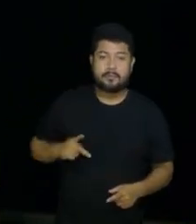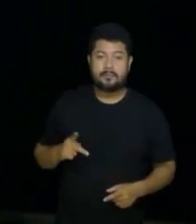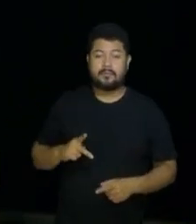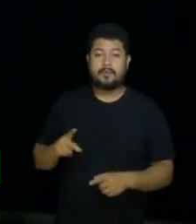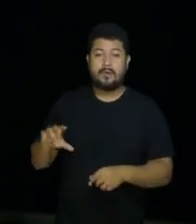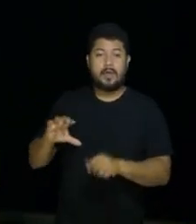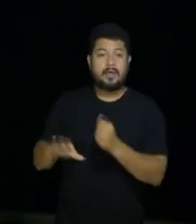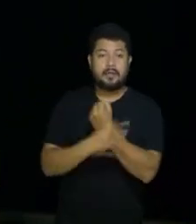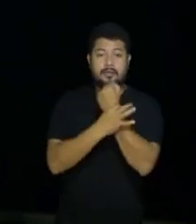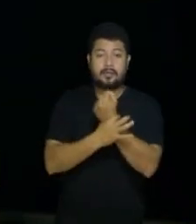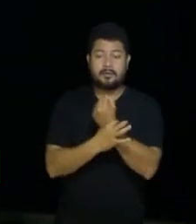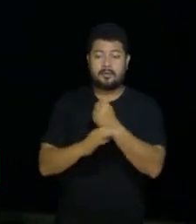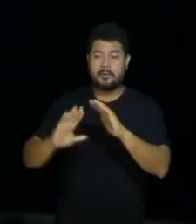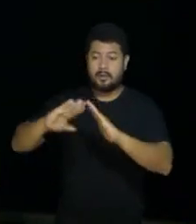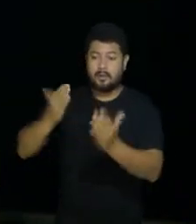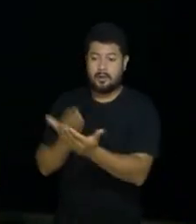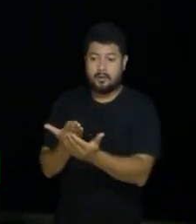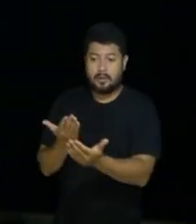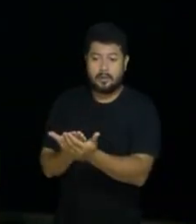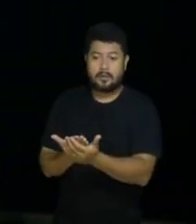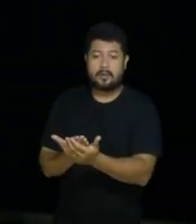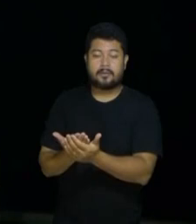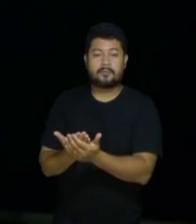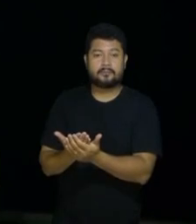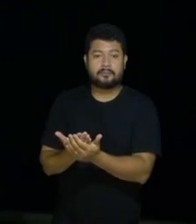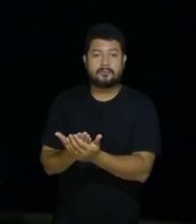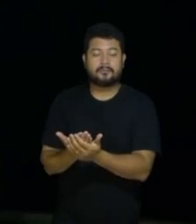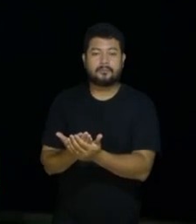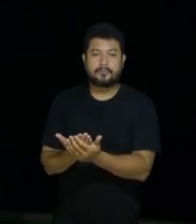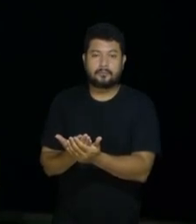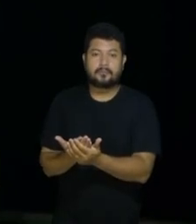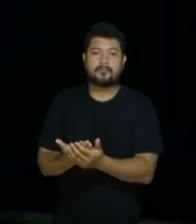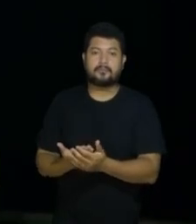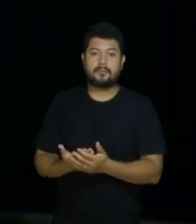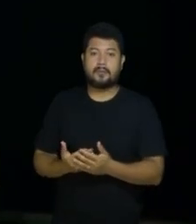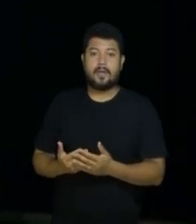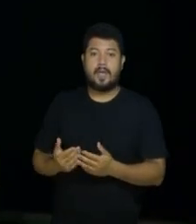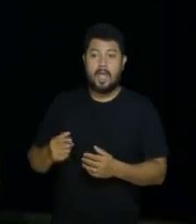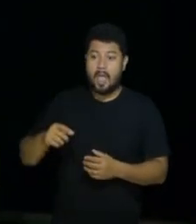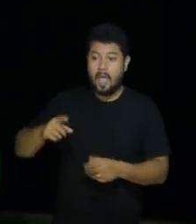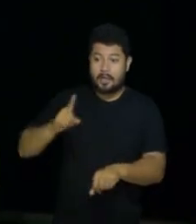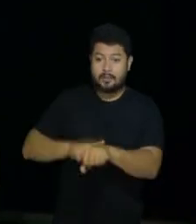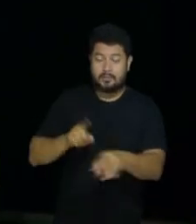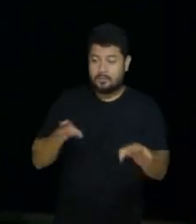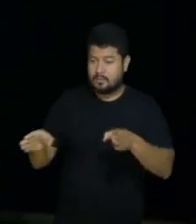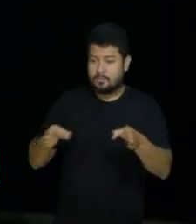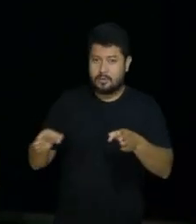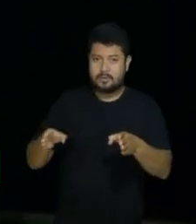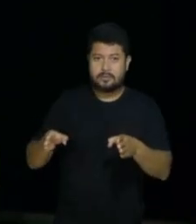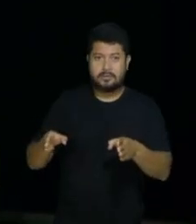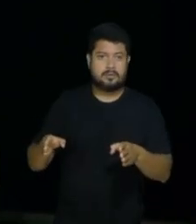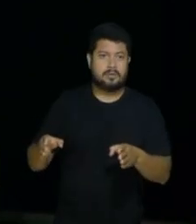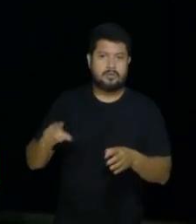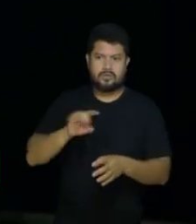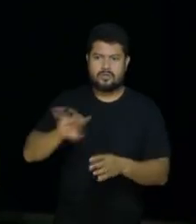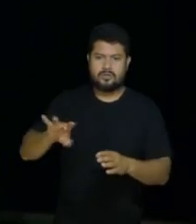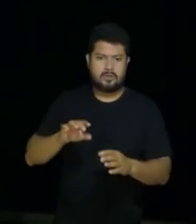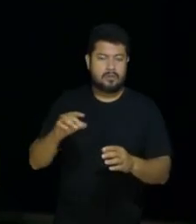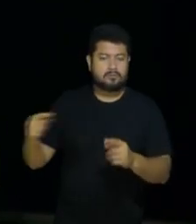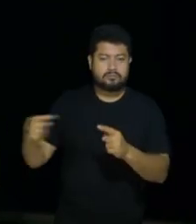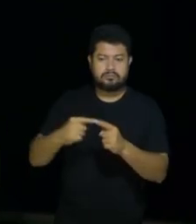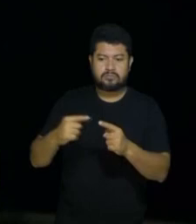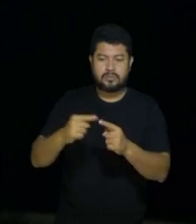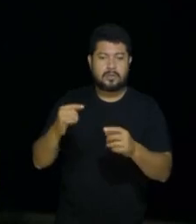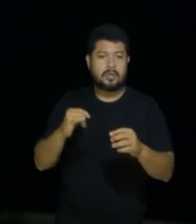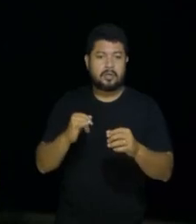que a sociedade saiba que esse compromisso transcende aos órgãos públicos e às cadeiras do parlamento